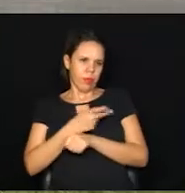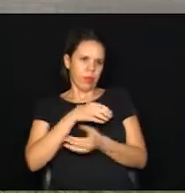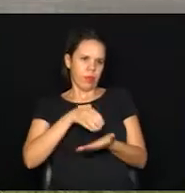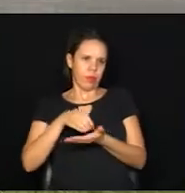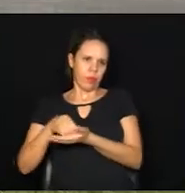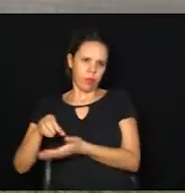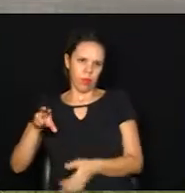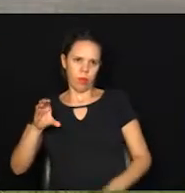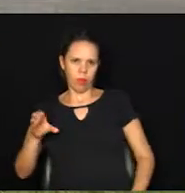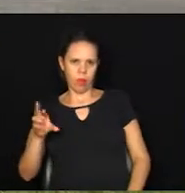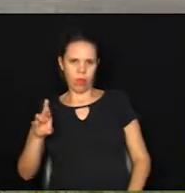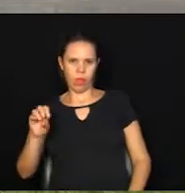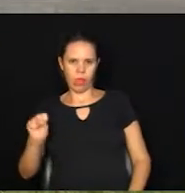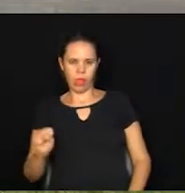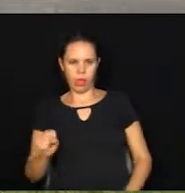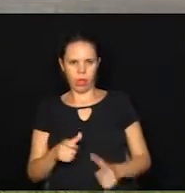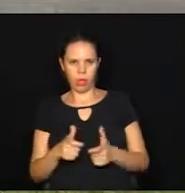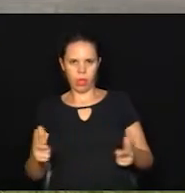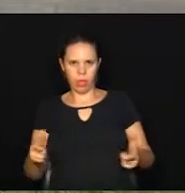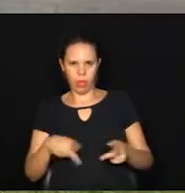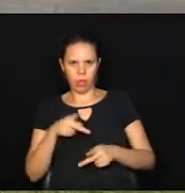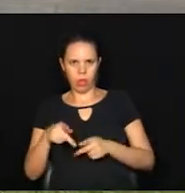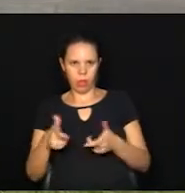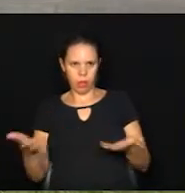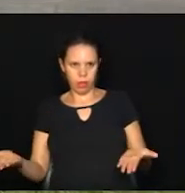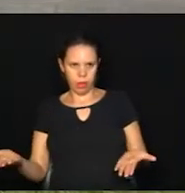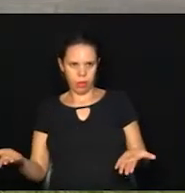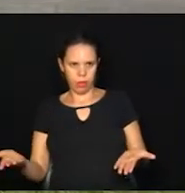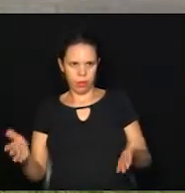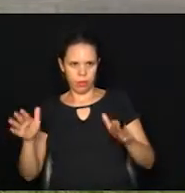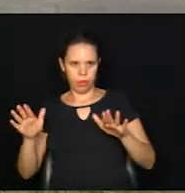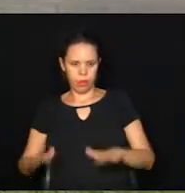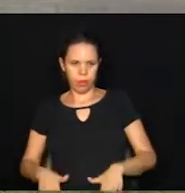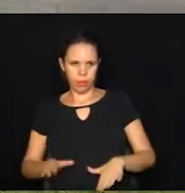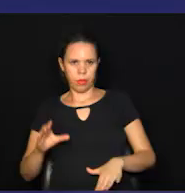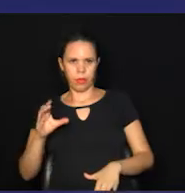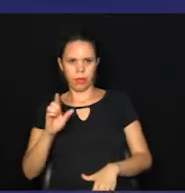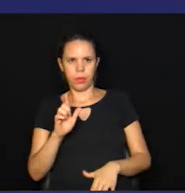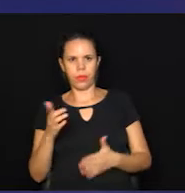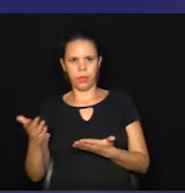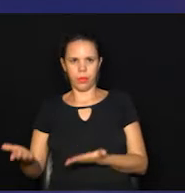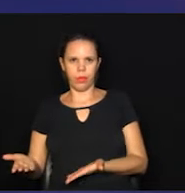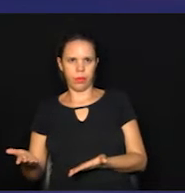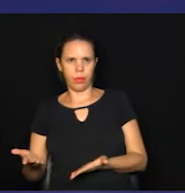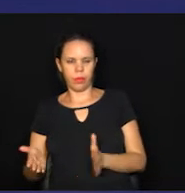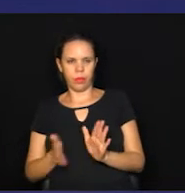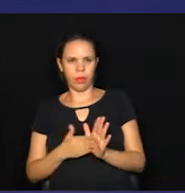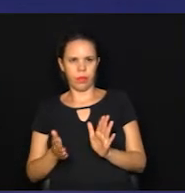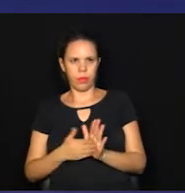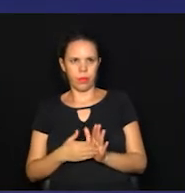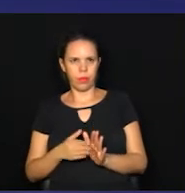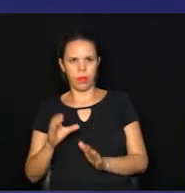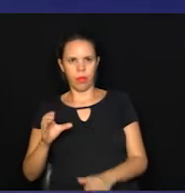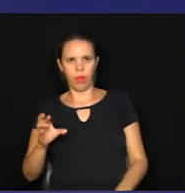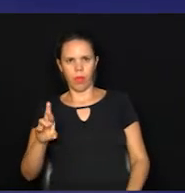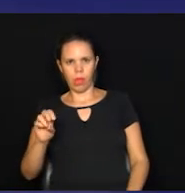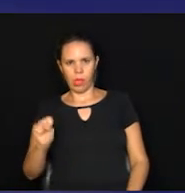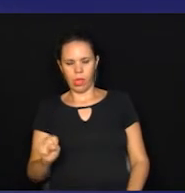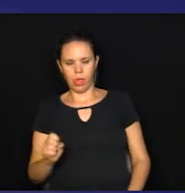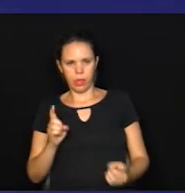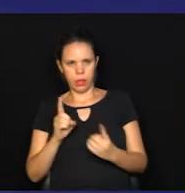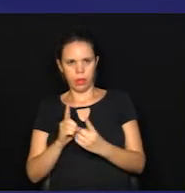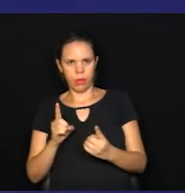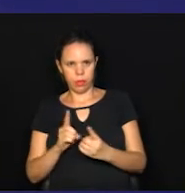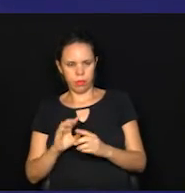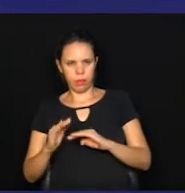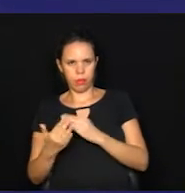CRAS tem aumentado e a maioria dessas pessoas ficam aqui na região do Bassoli. A proposta do CRAS atenderá, além do